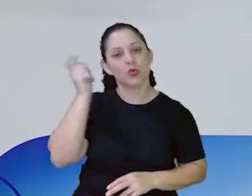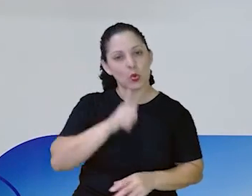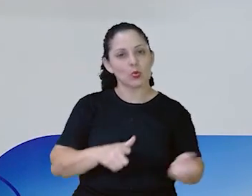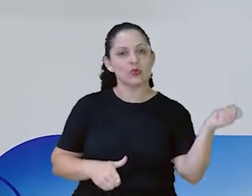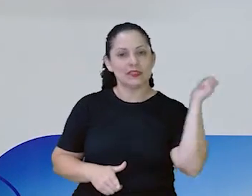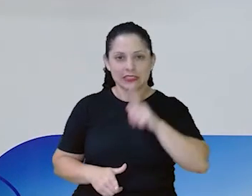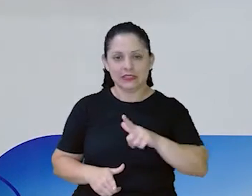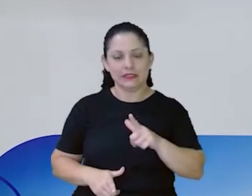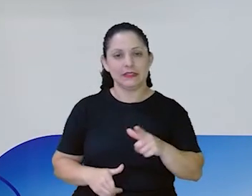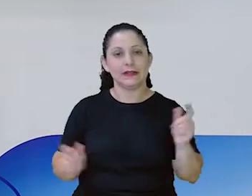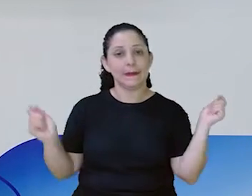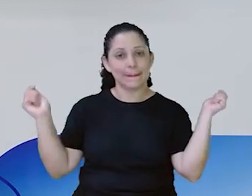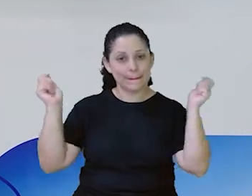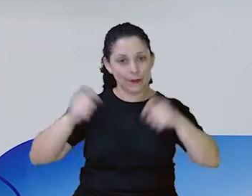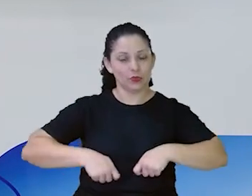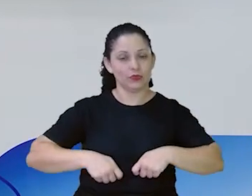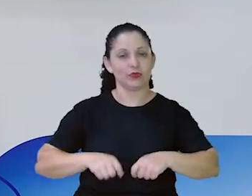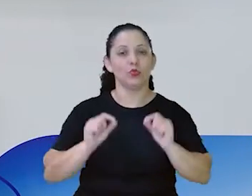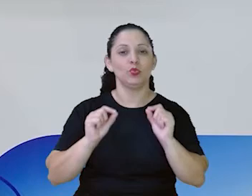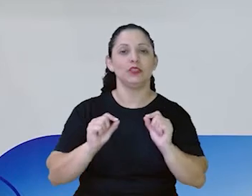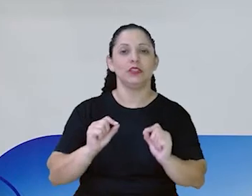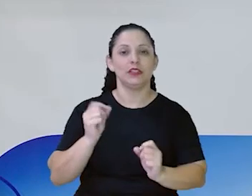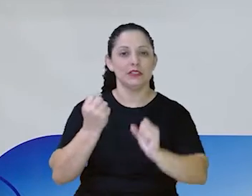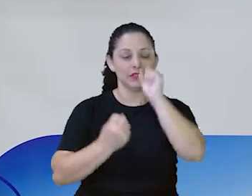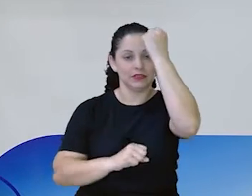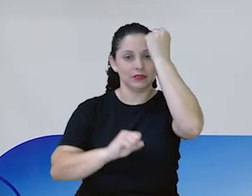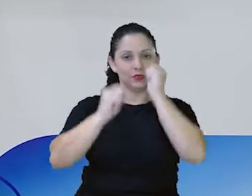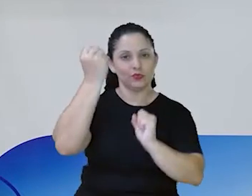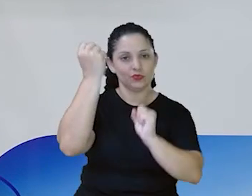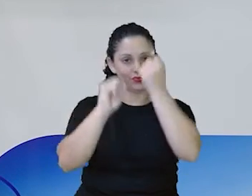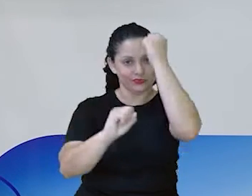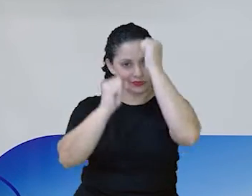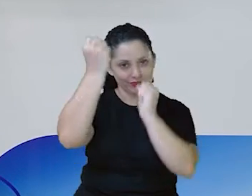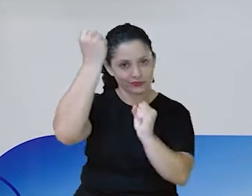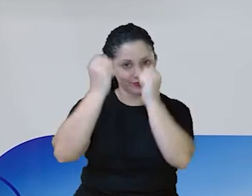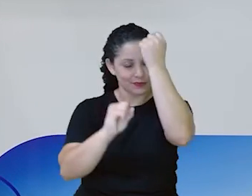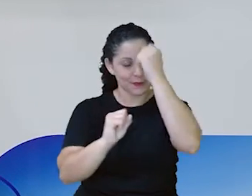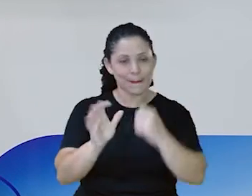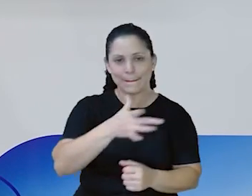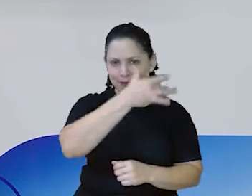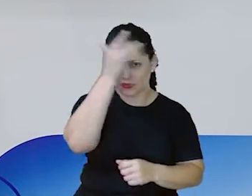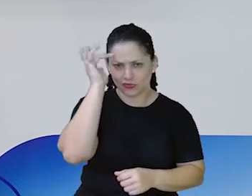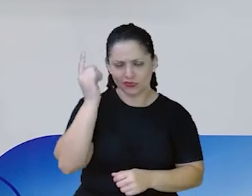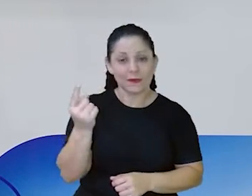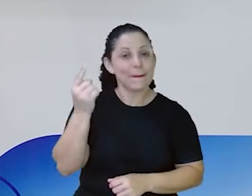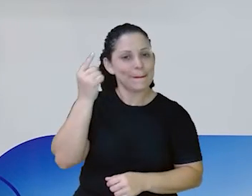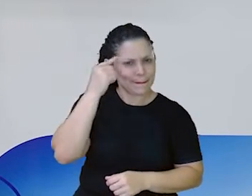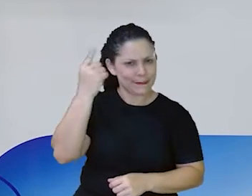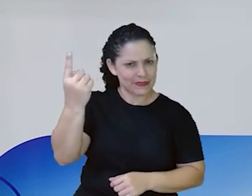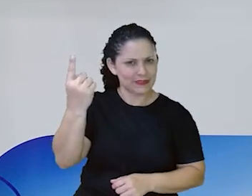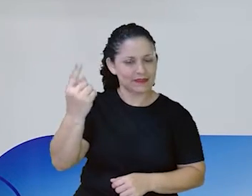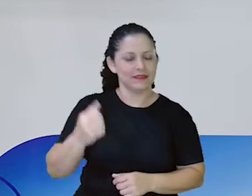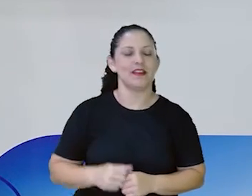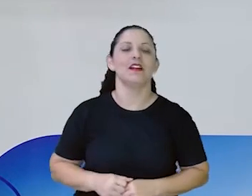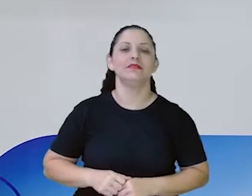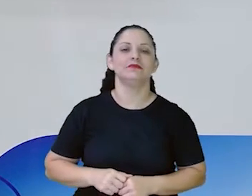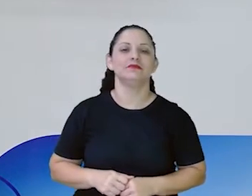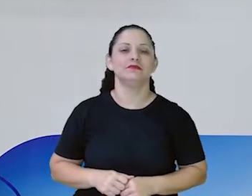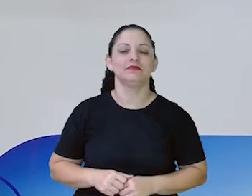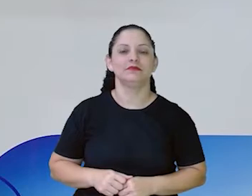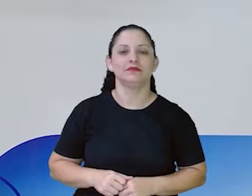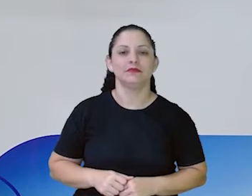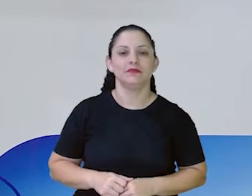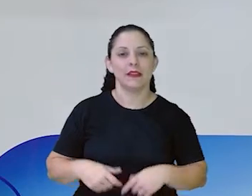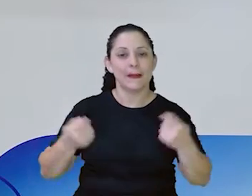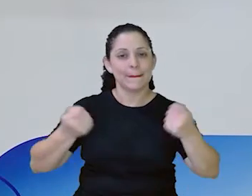fazer isso. E as indústrias, as empresas, essas pessoas também precisam pensar dessa forma, trazer